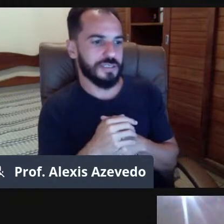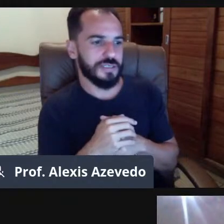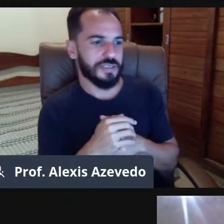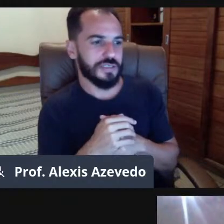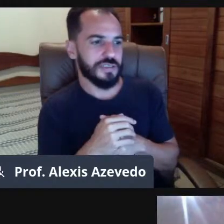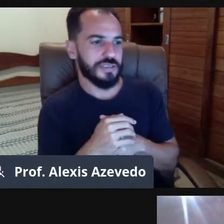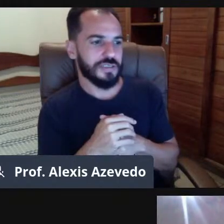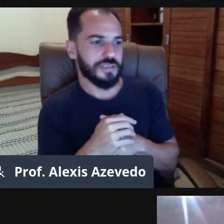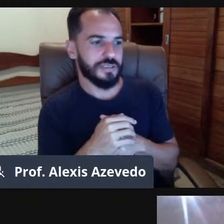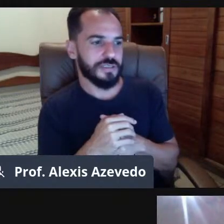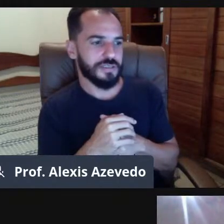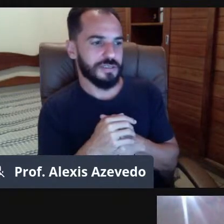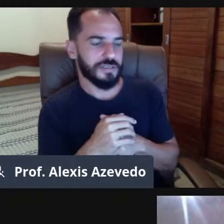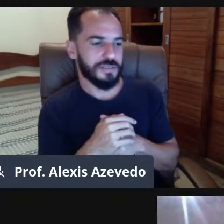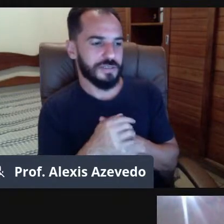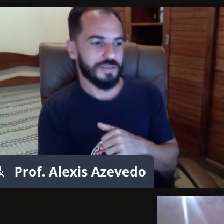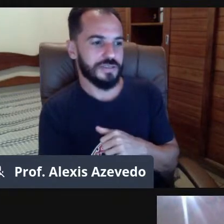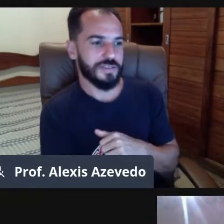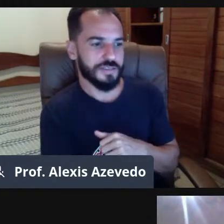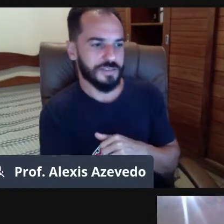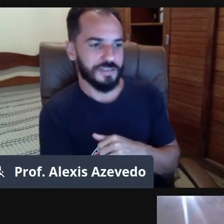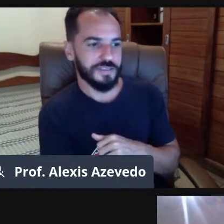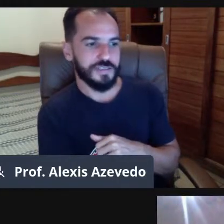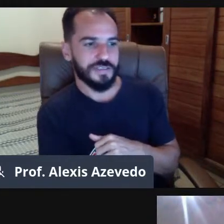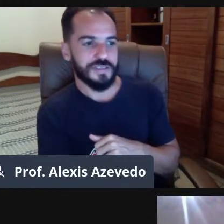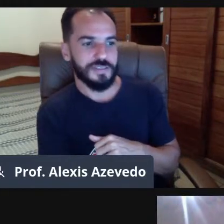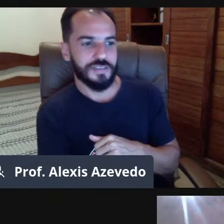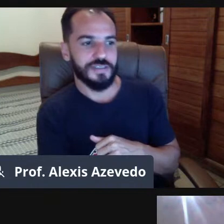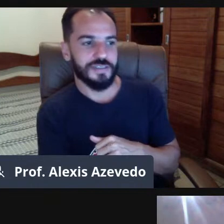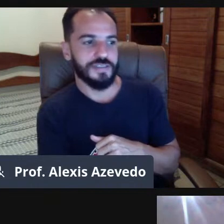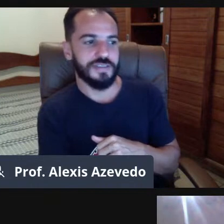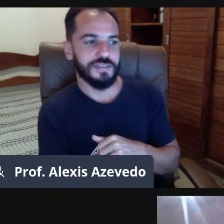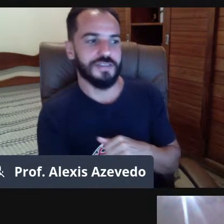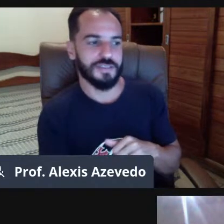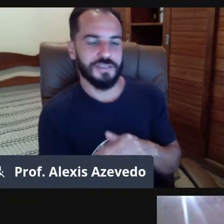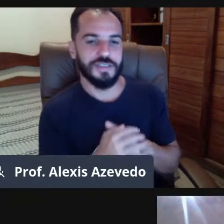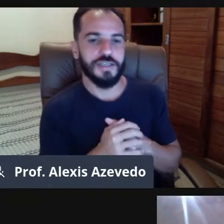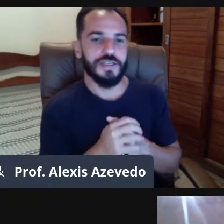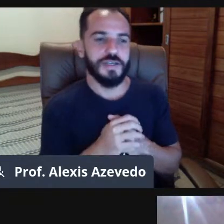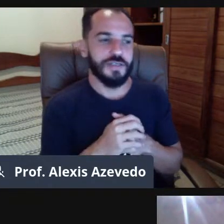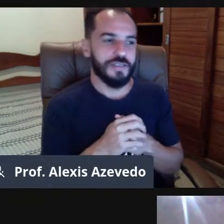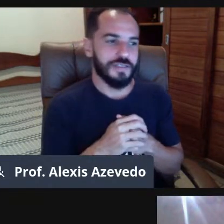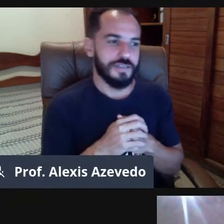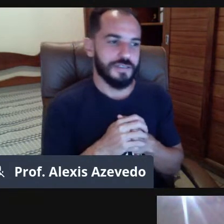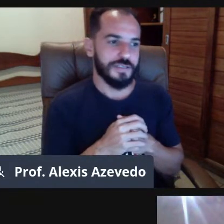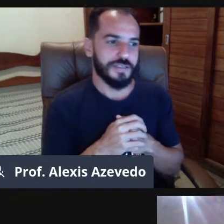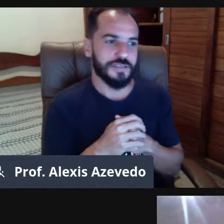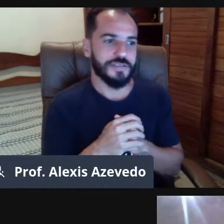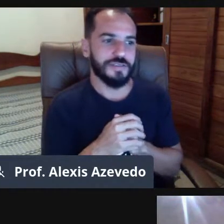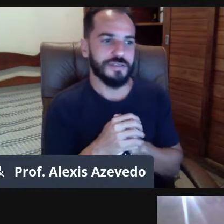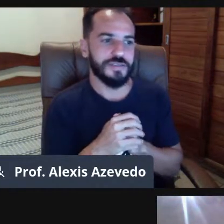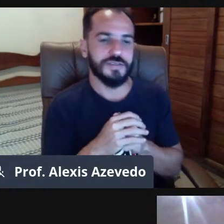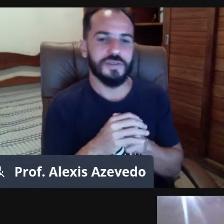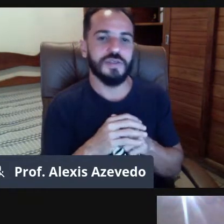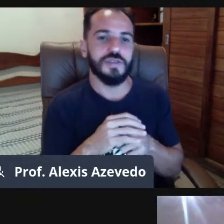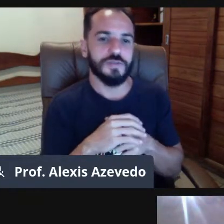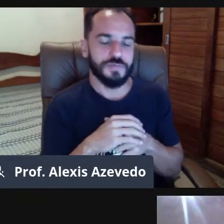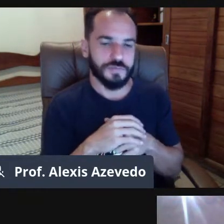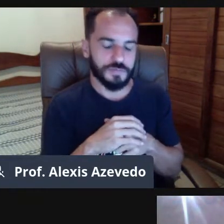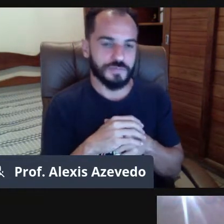temos aí também um prédio muito específico, né? Com todas as seus prós e contras, todas